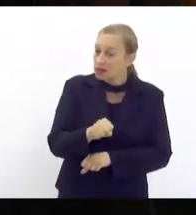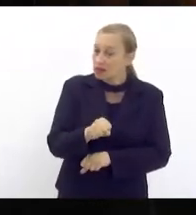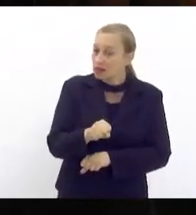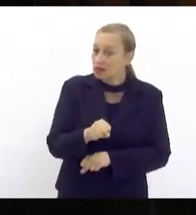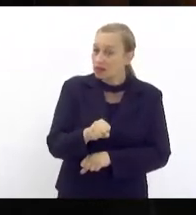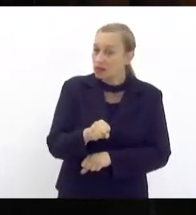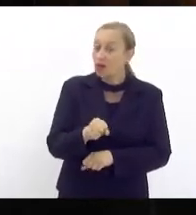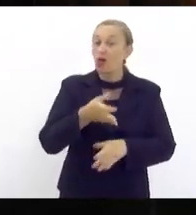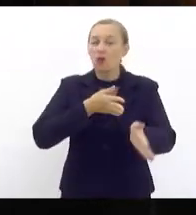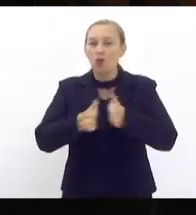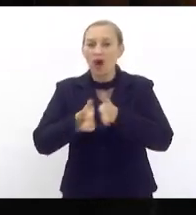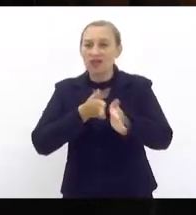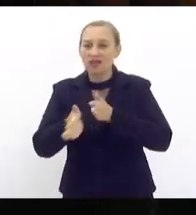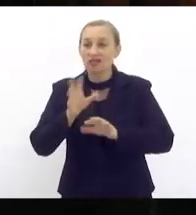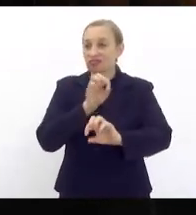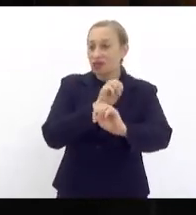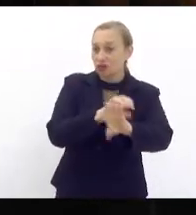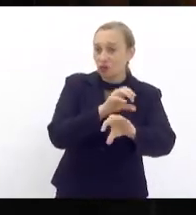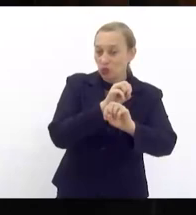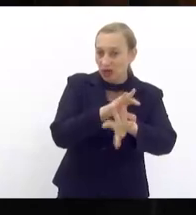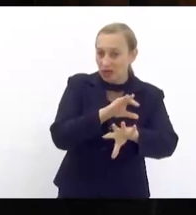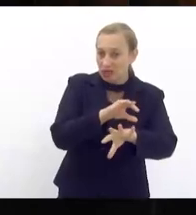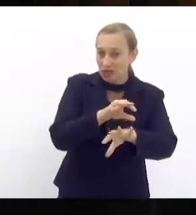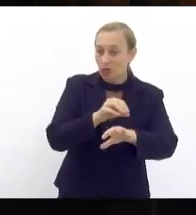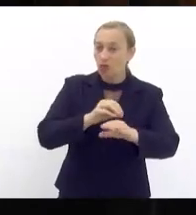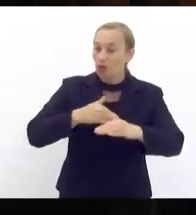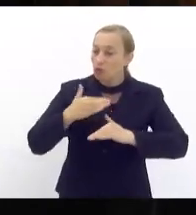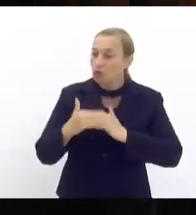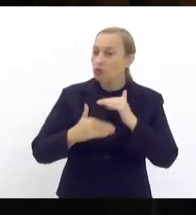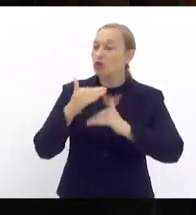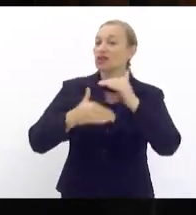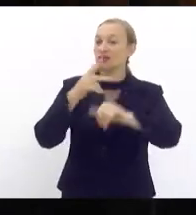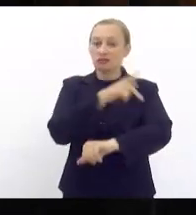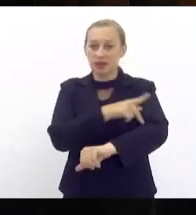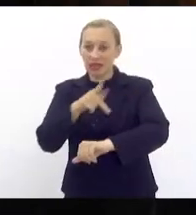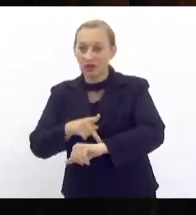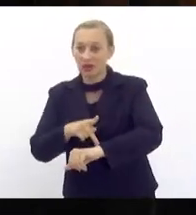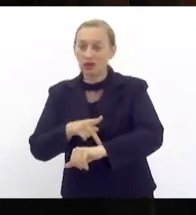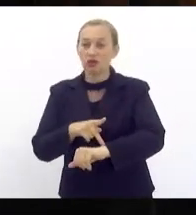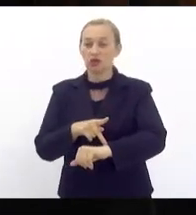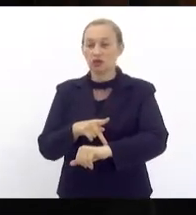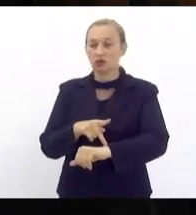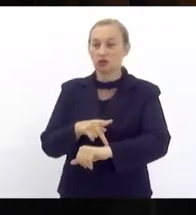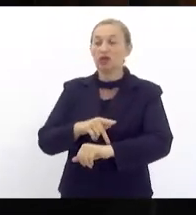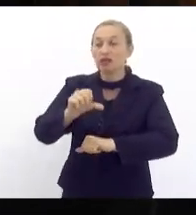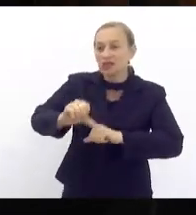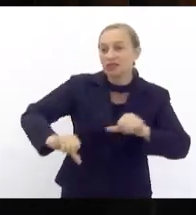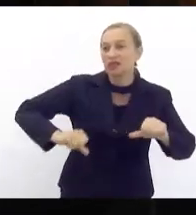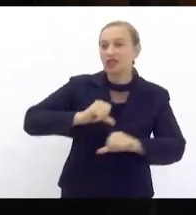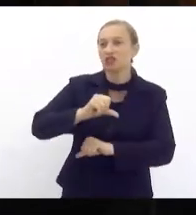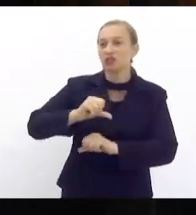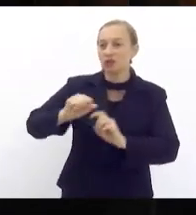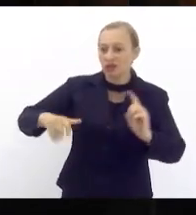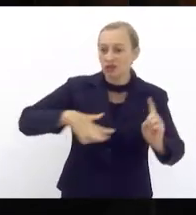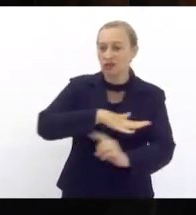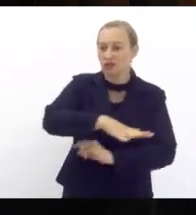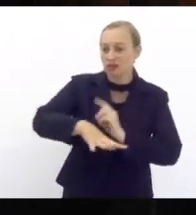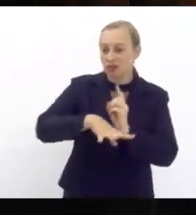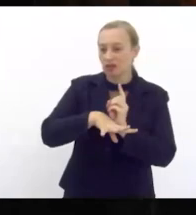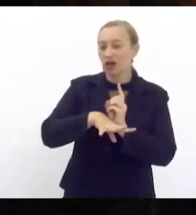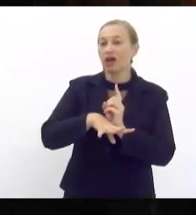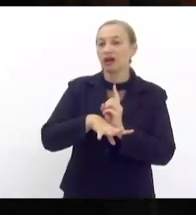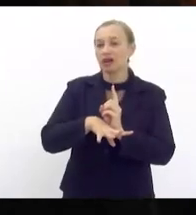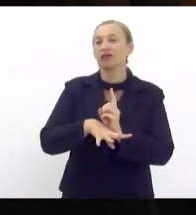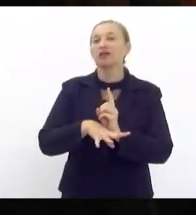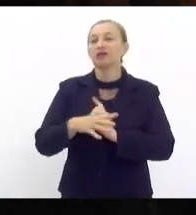o acesso à educação como processo pedagógico didático de transformação social seja da sua